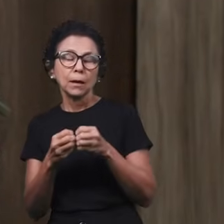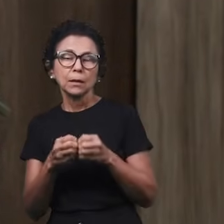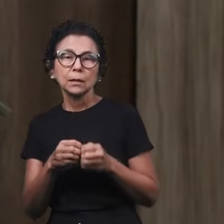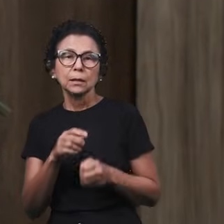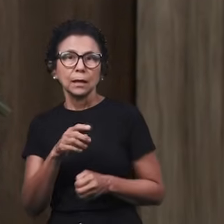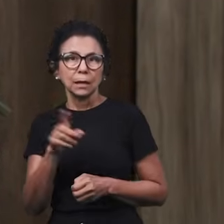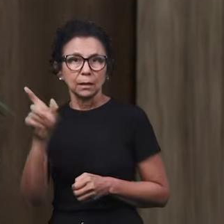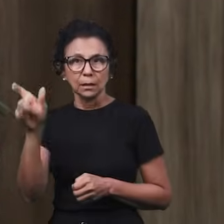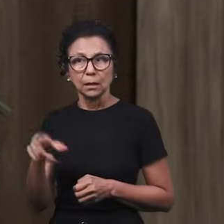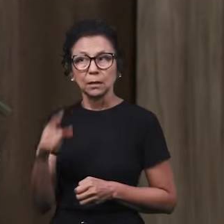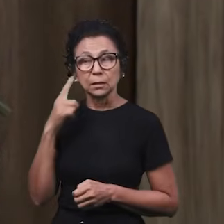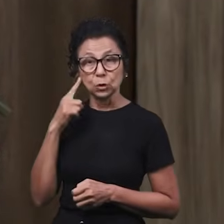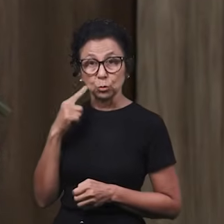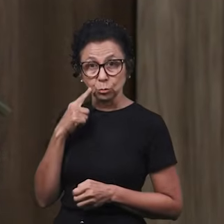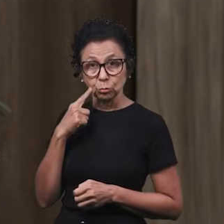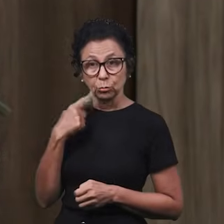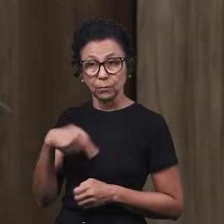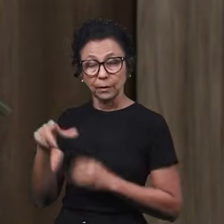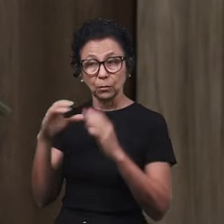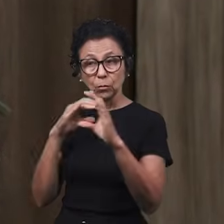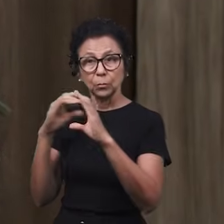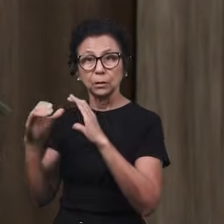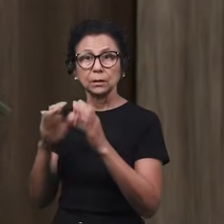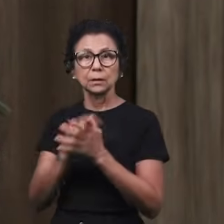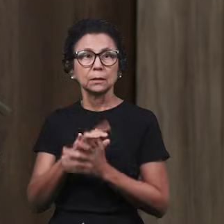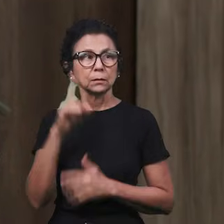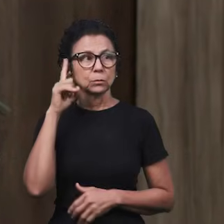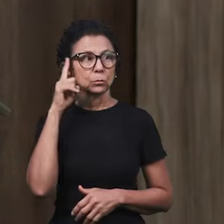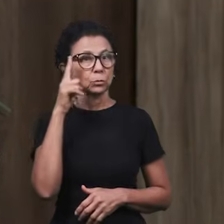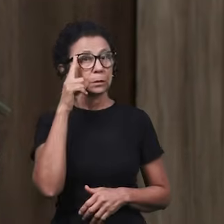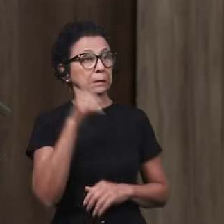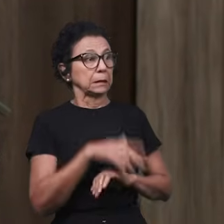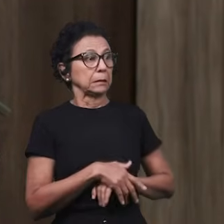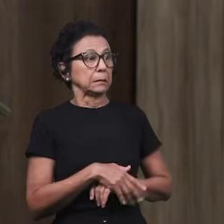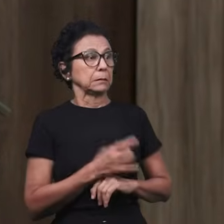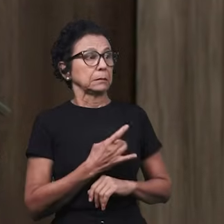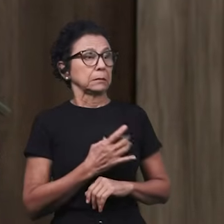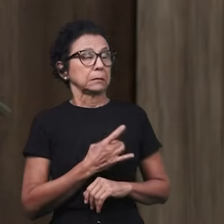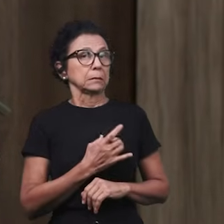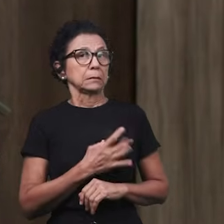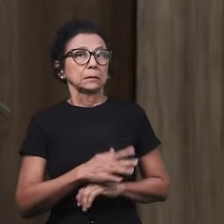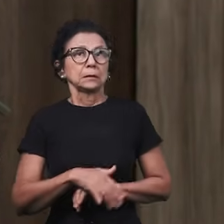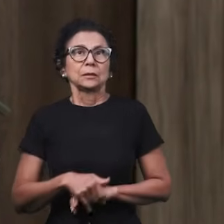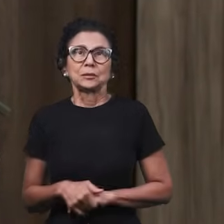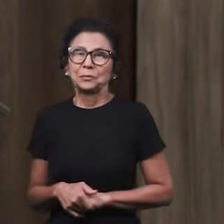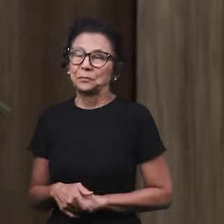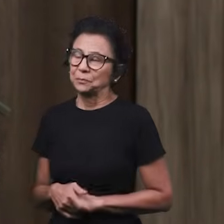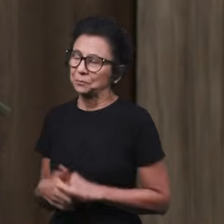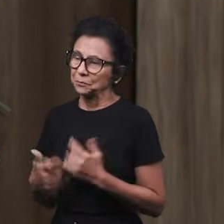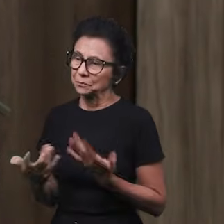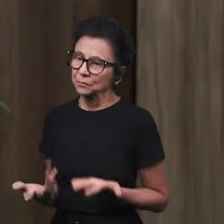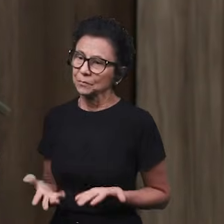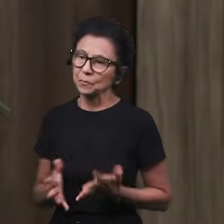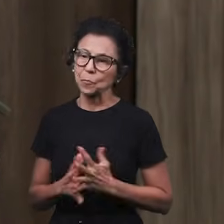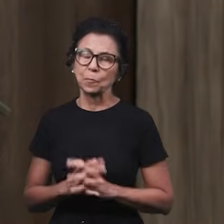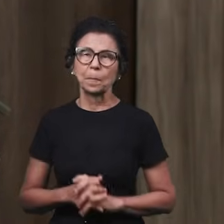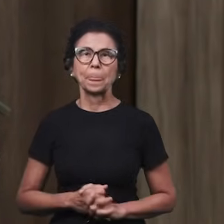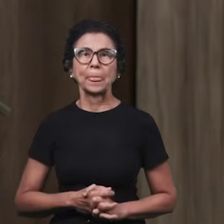com surdo, diálogo. Viu um surdo cego? Gente, não tenham medo do surdo cego. favor. Por favor. Logo vocês não vão